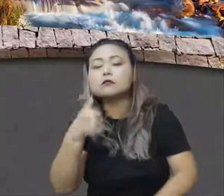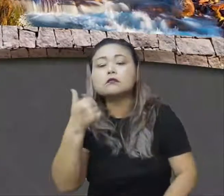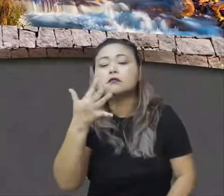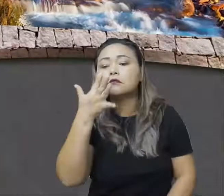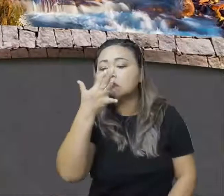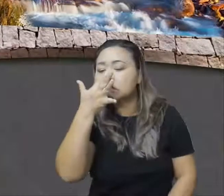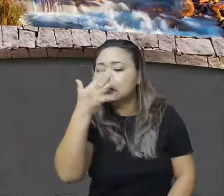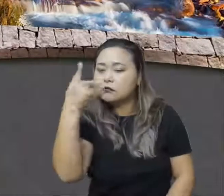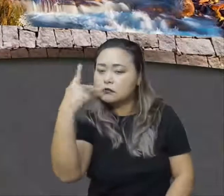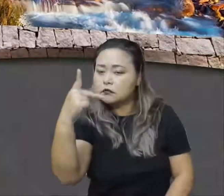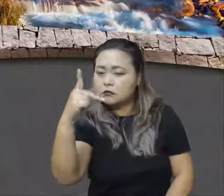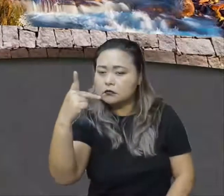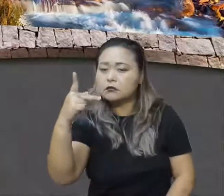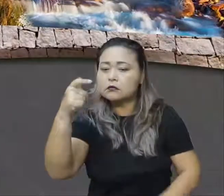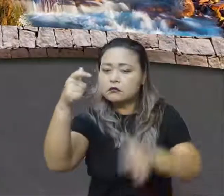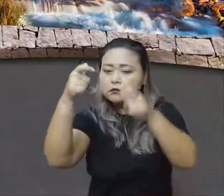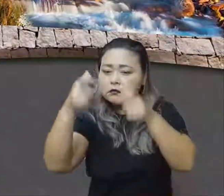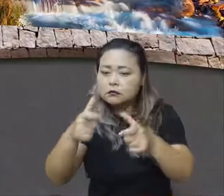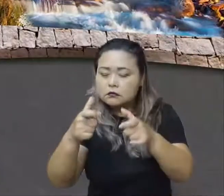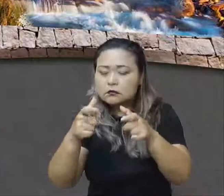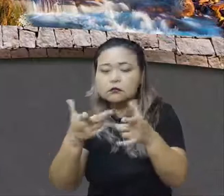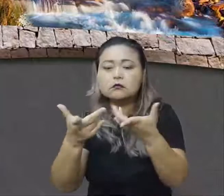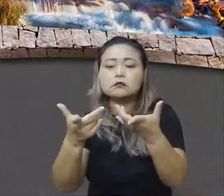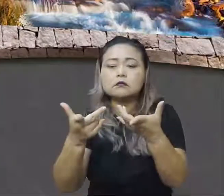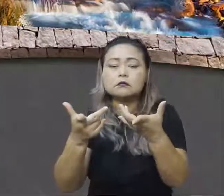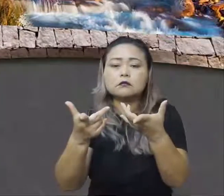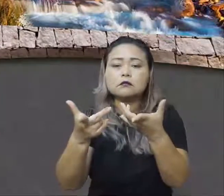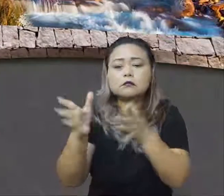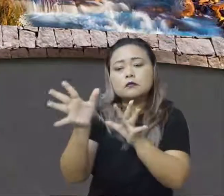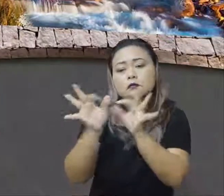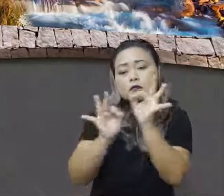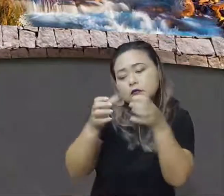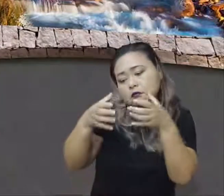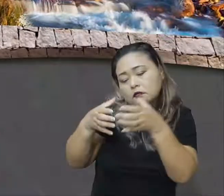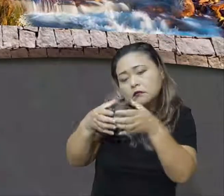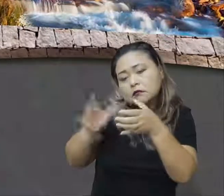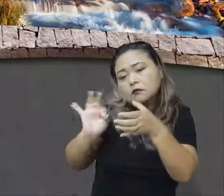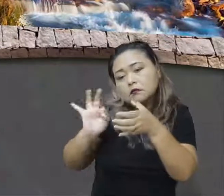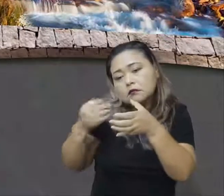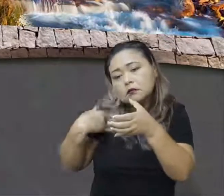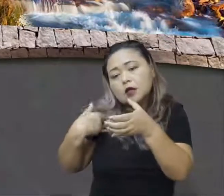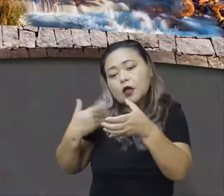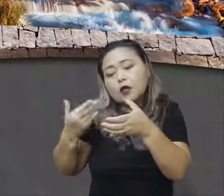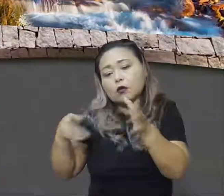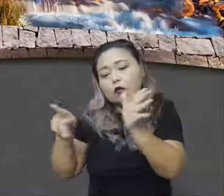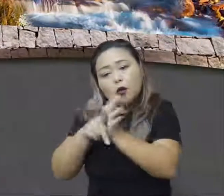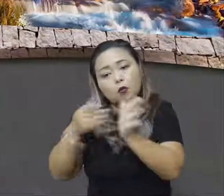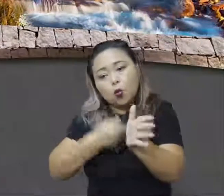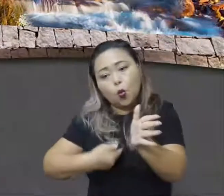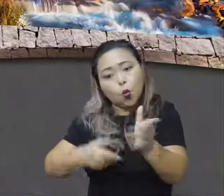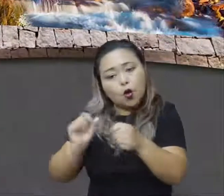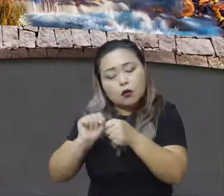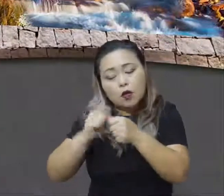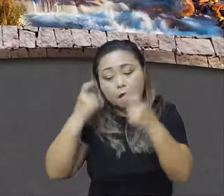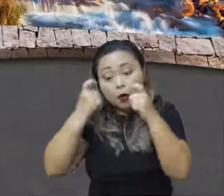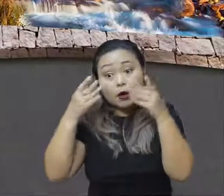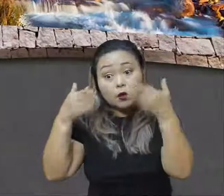Observa se na sua região tem alguma organização não governamental preocupada com o meio ambiente.